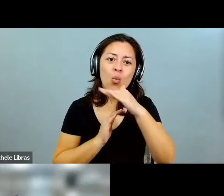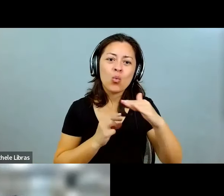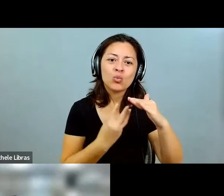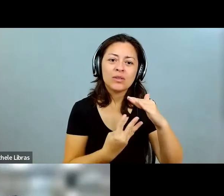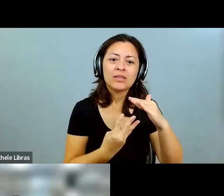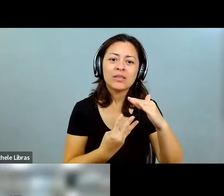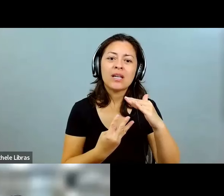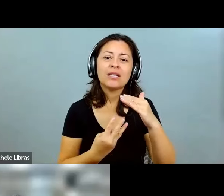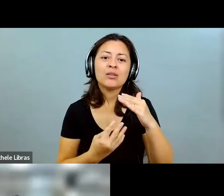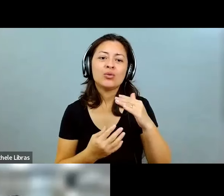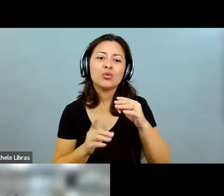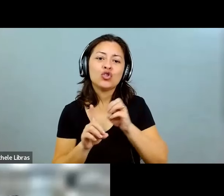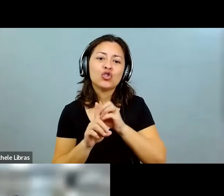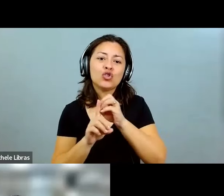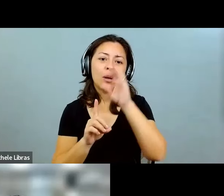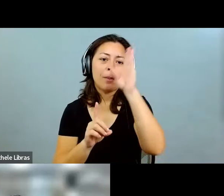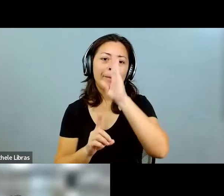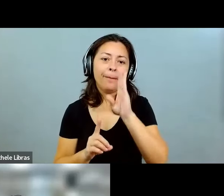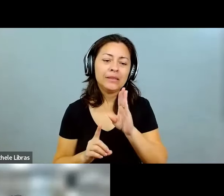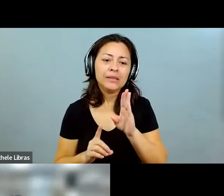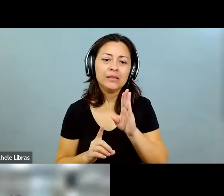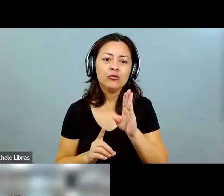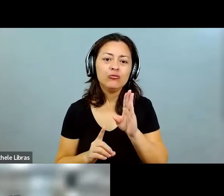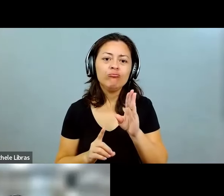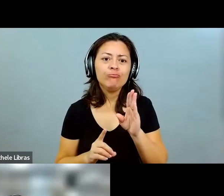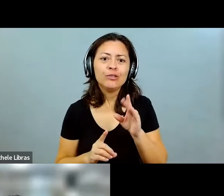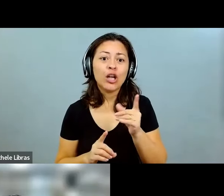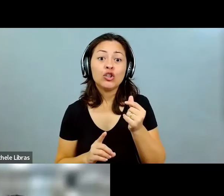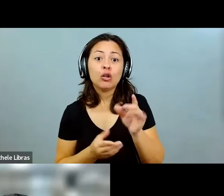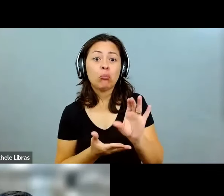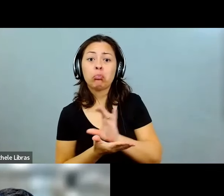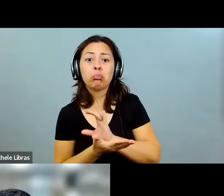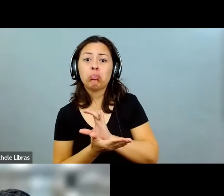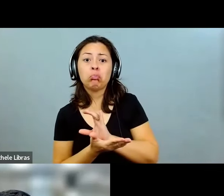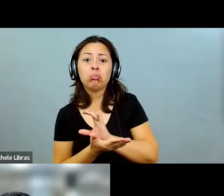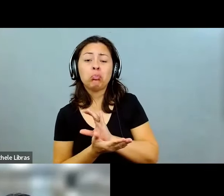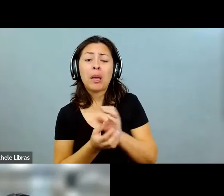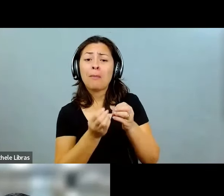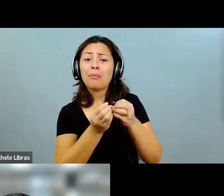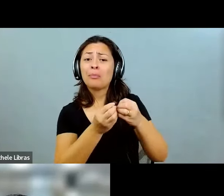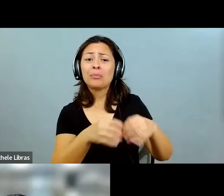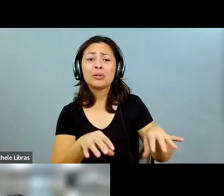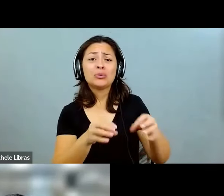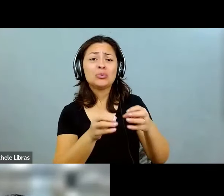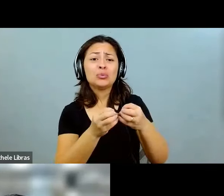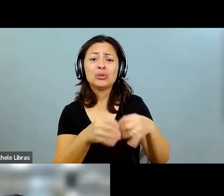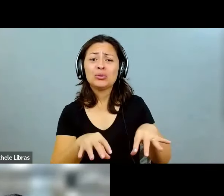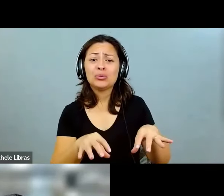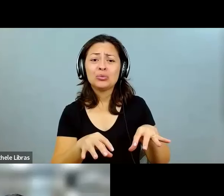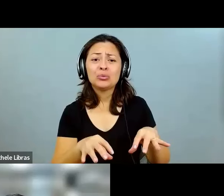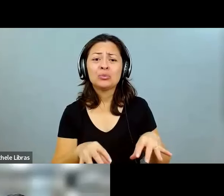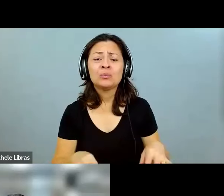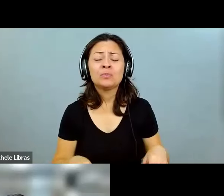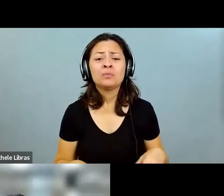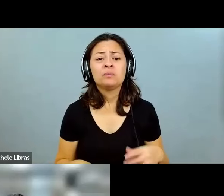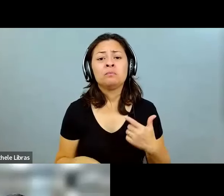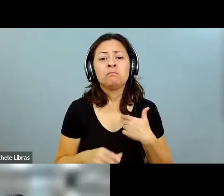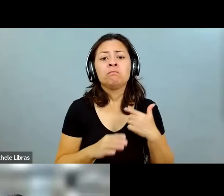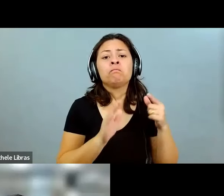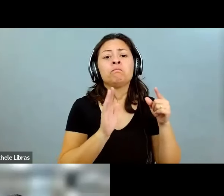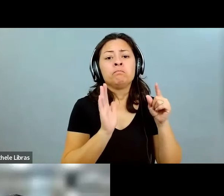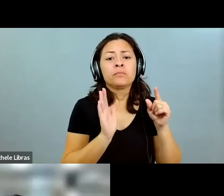Brasil não fizeram dinheiro ficaram com eh com prejuízo né Eh então assim a minha pergunta é se só